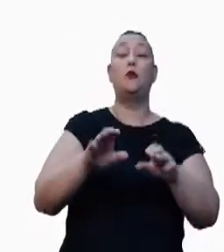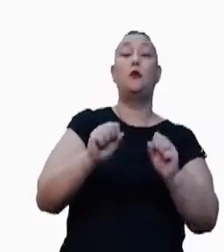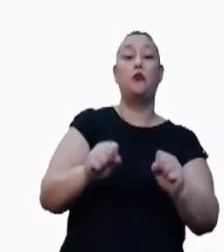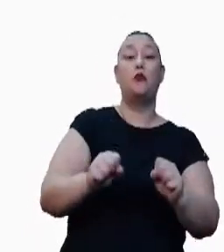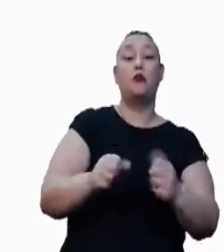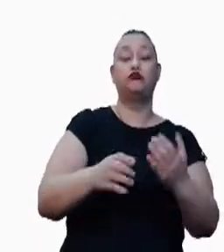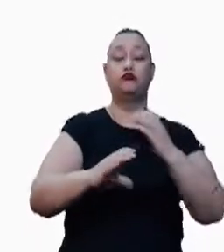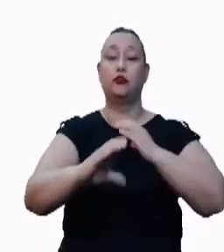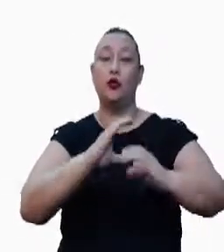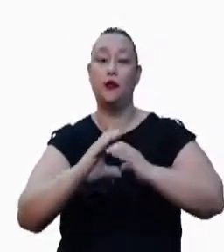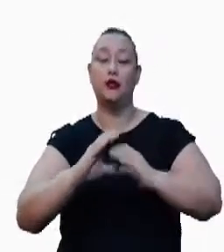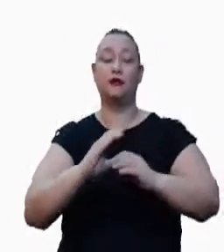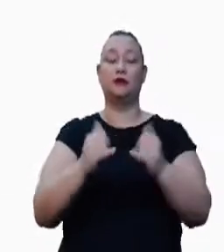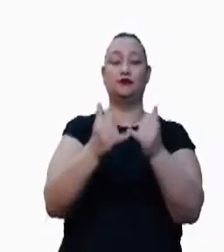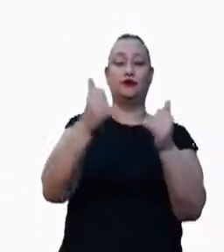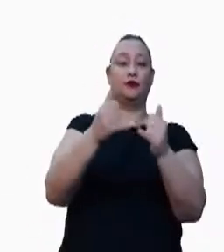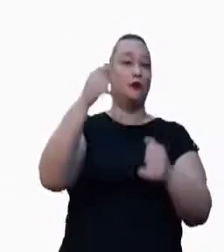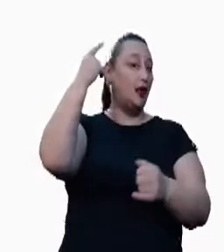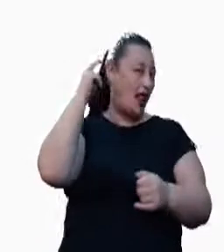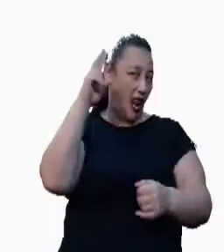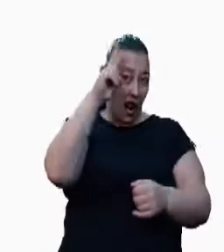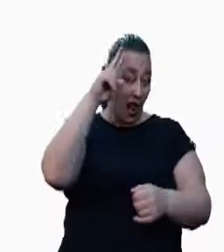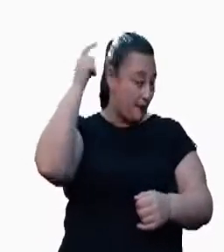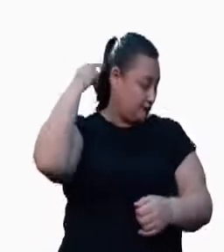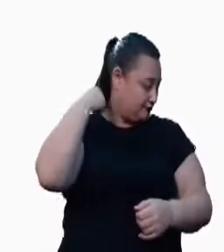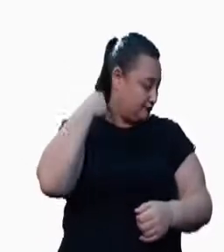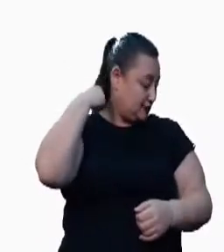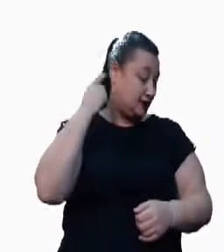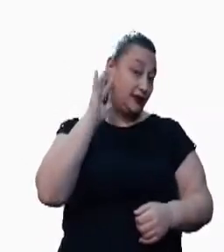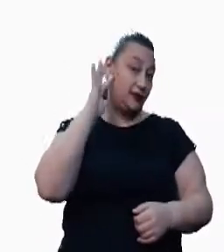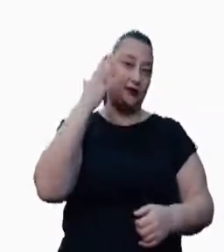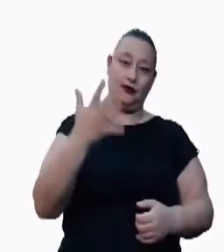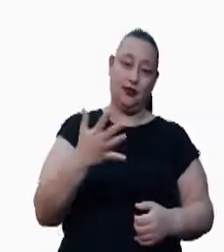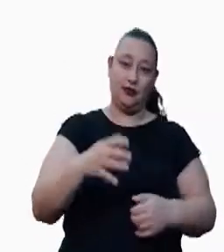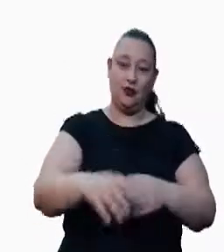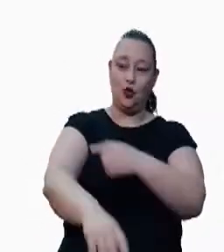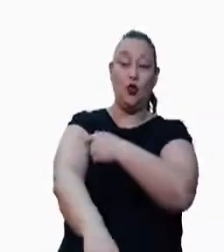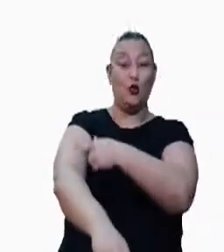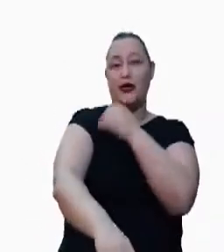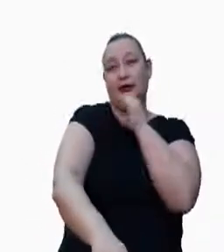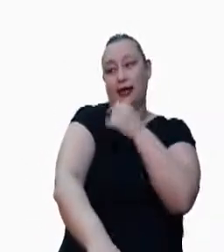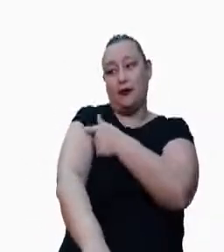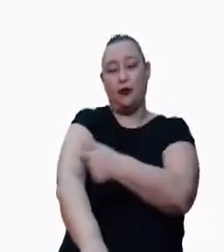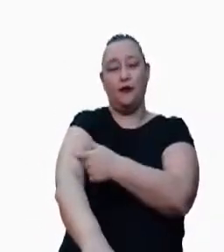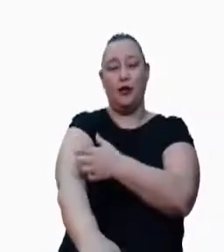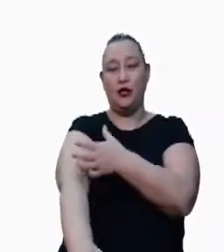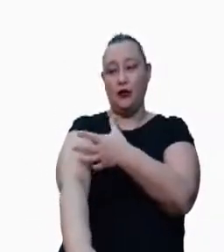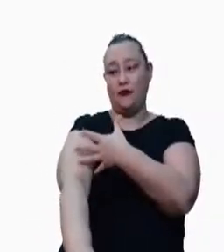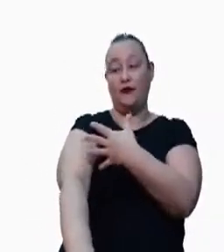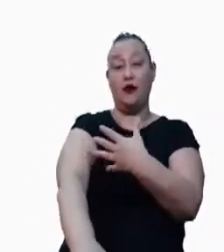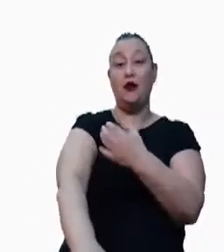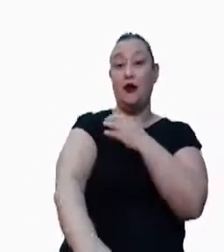e inibidores dos neurônios motores. Então, o que acontece? Esse músculo, ele recebe informação